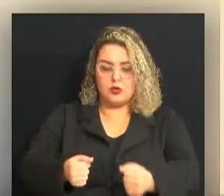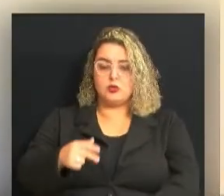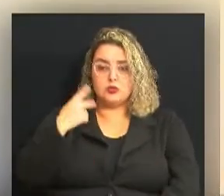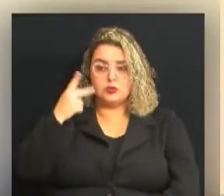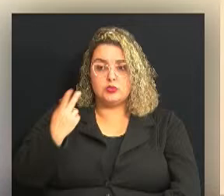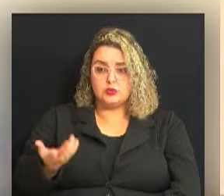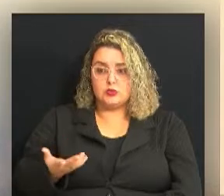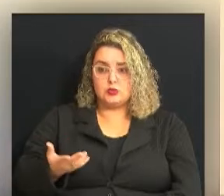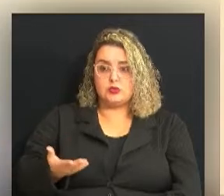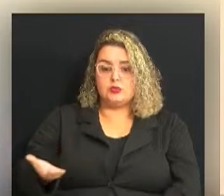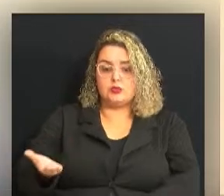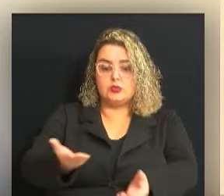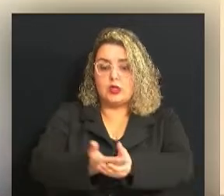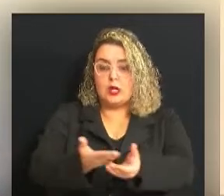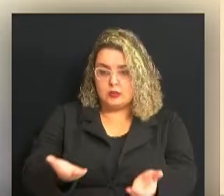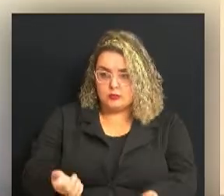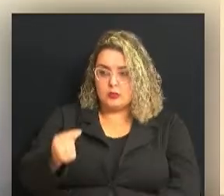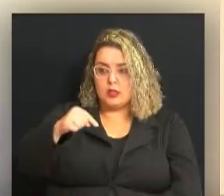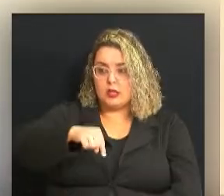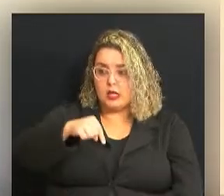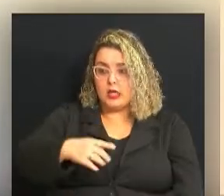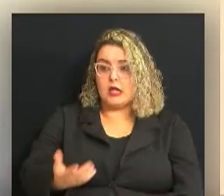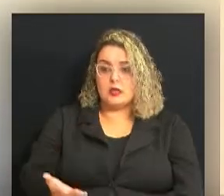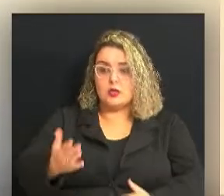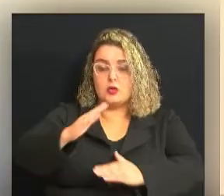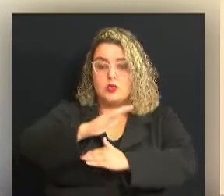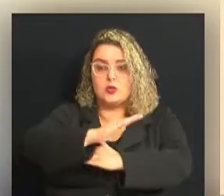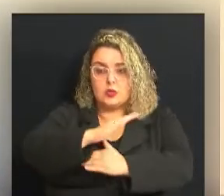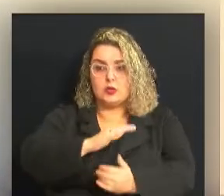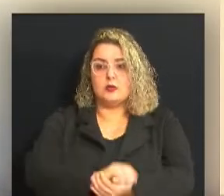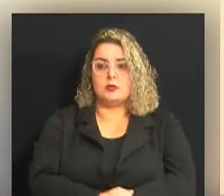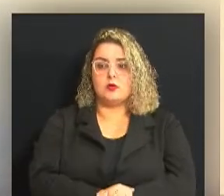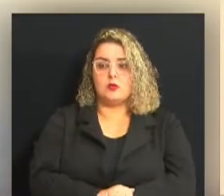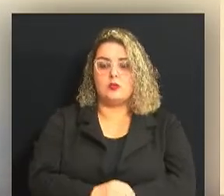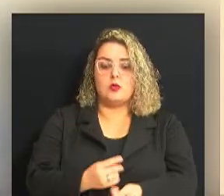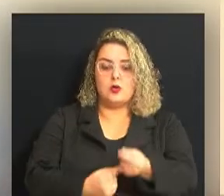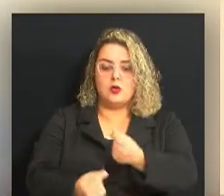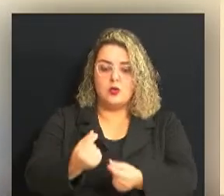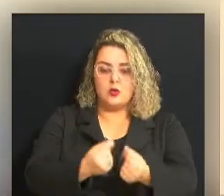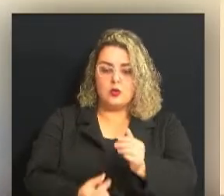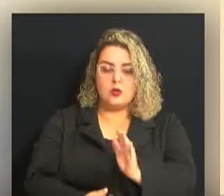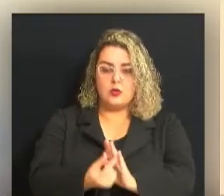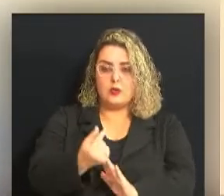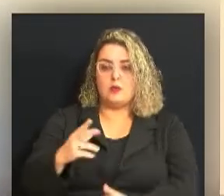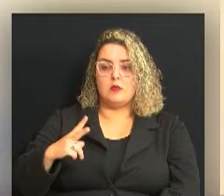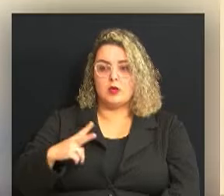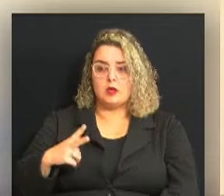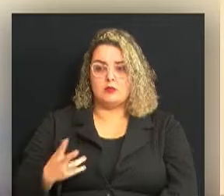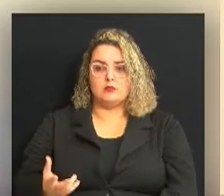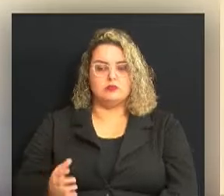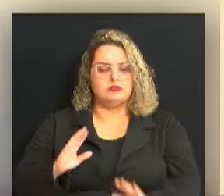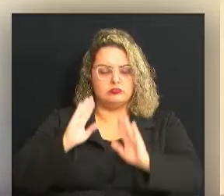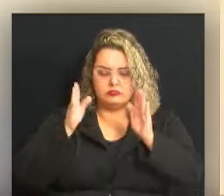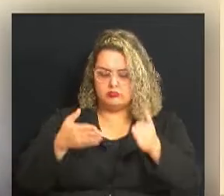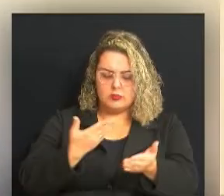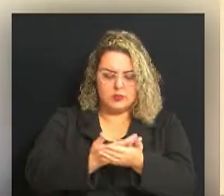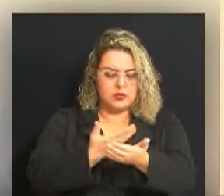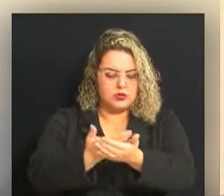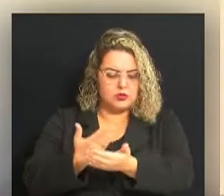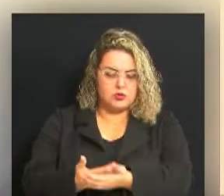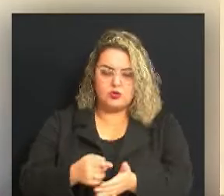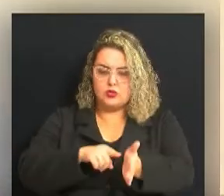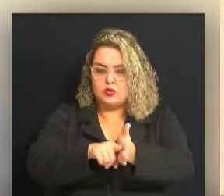for protocolado aqui na casa o orçamento particular, ele já vai debruçar, estudar